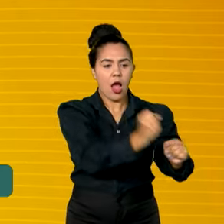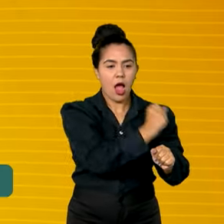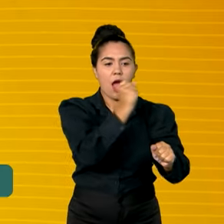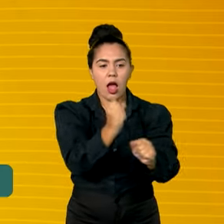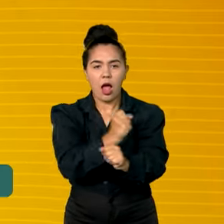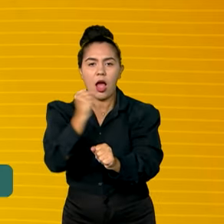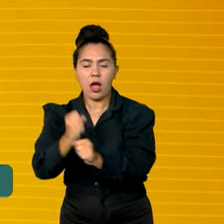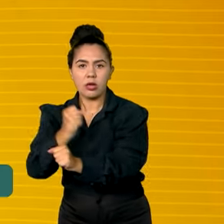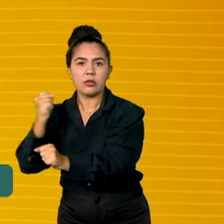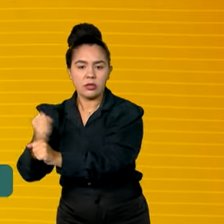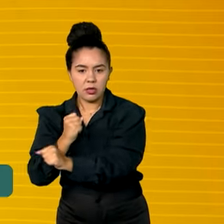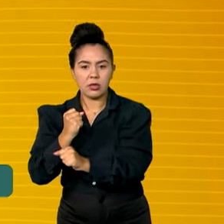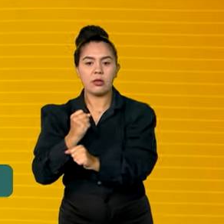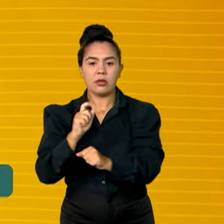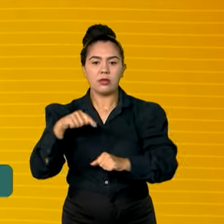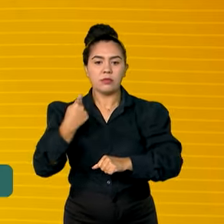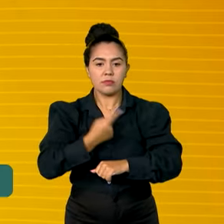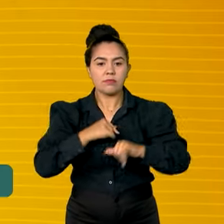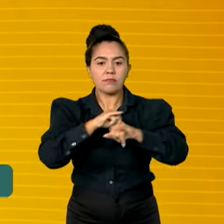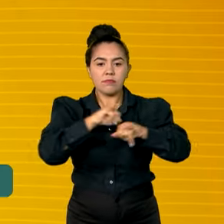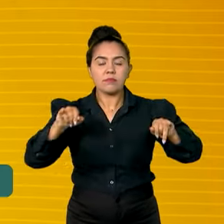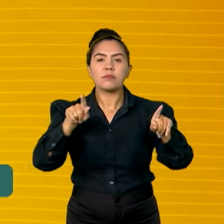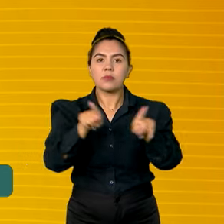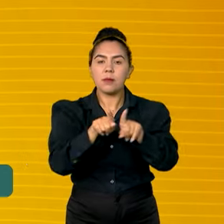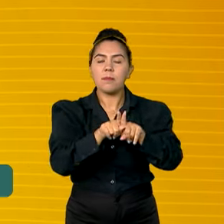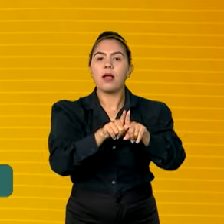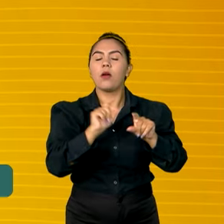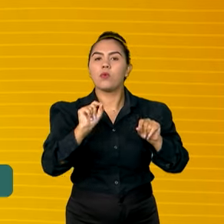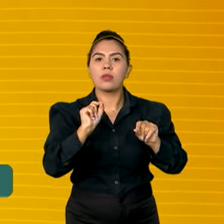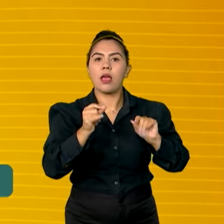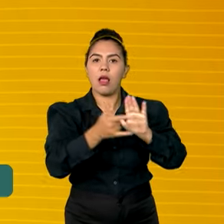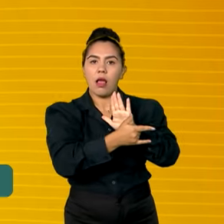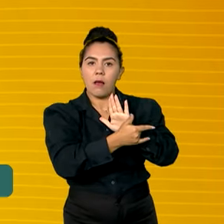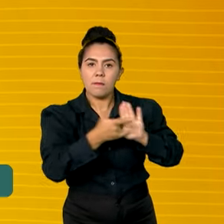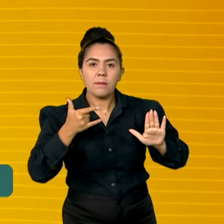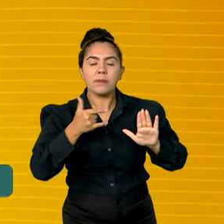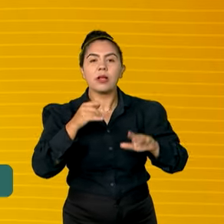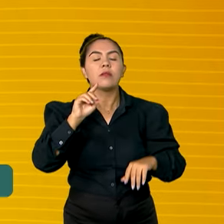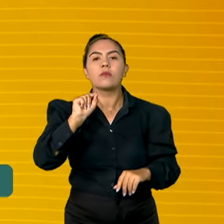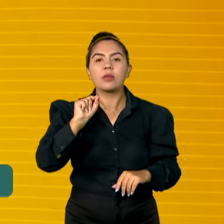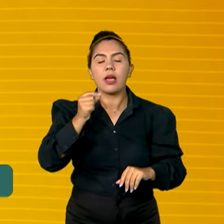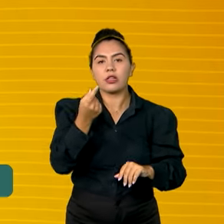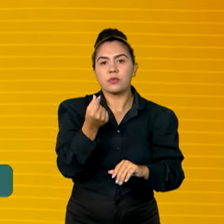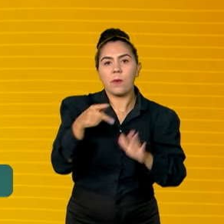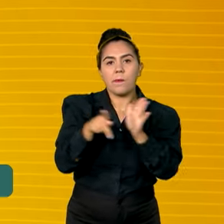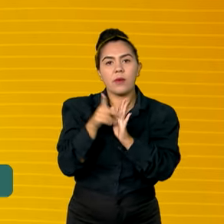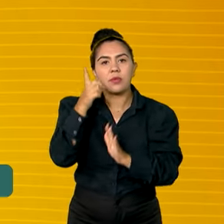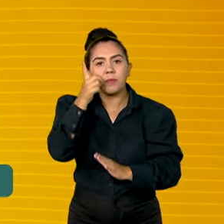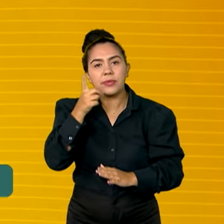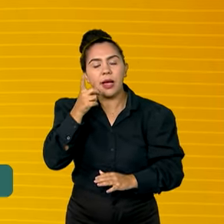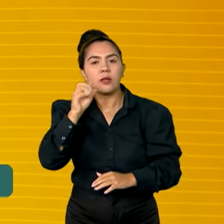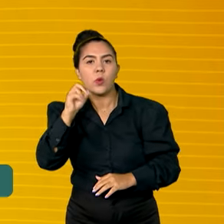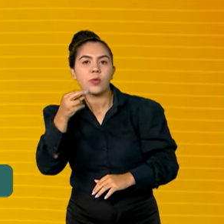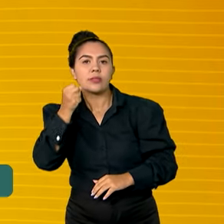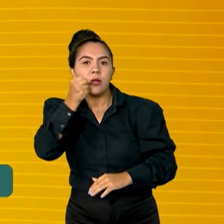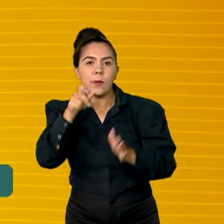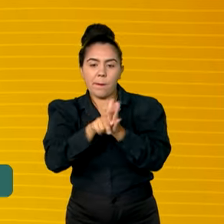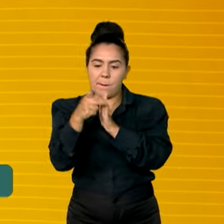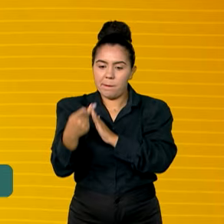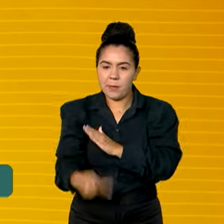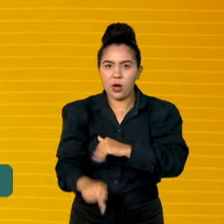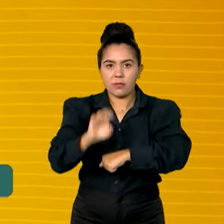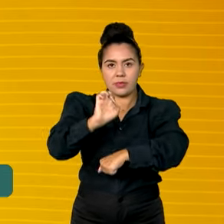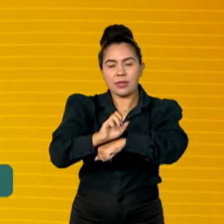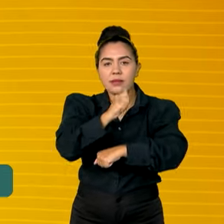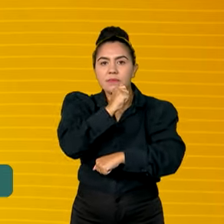esse conjunto de obras às emendas de bancada aqui do Amapá, porque certamente essas obras que são esperadas